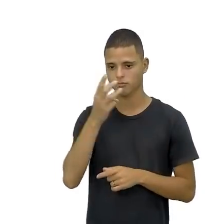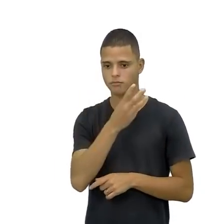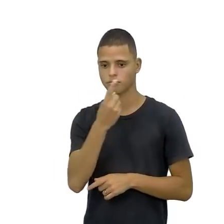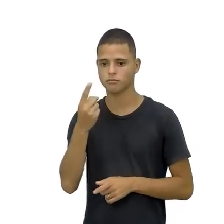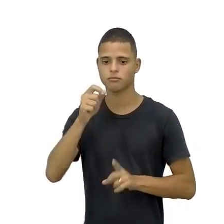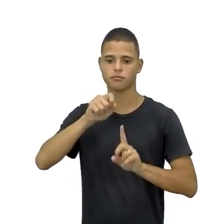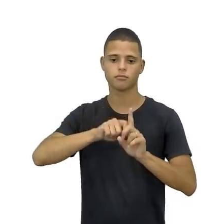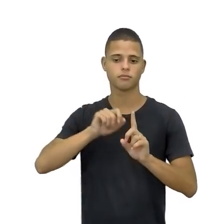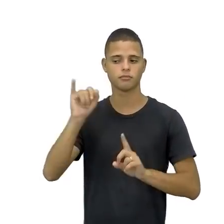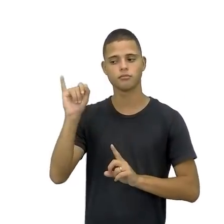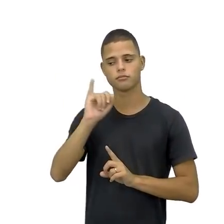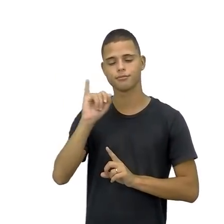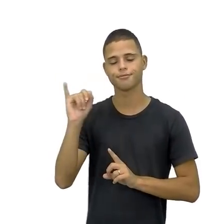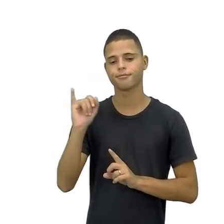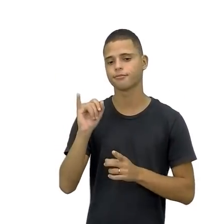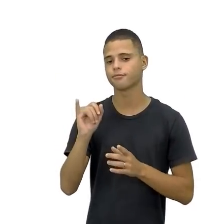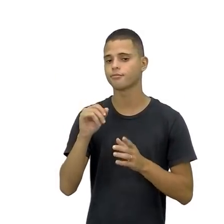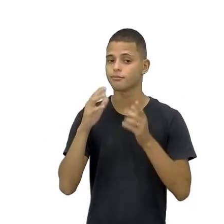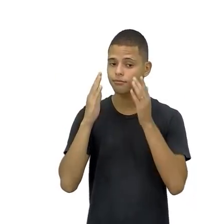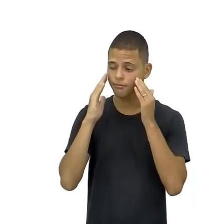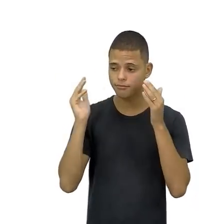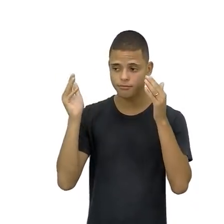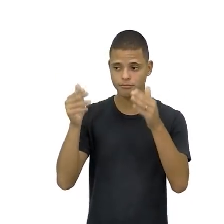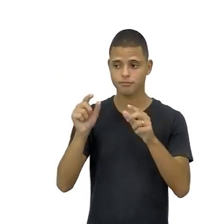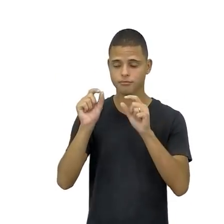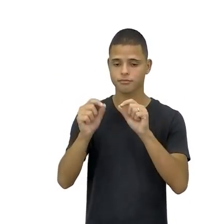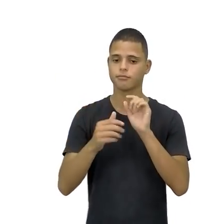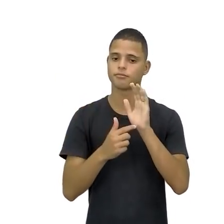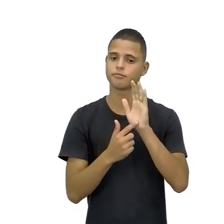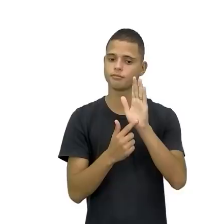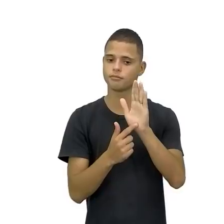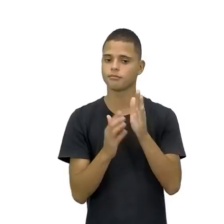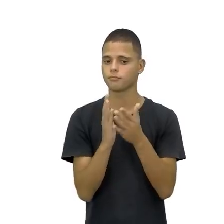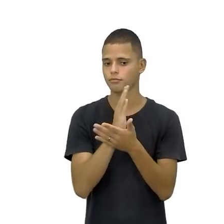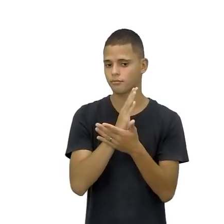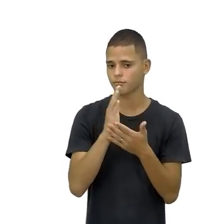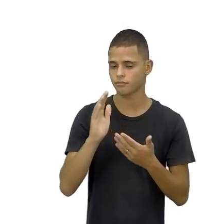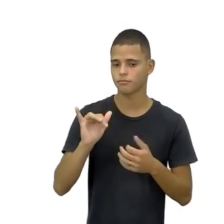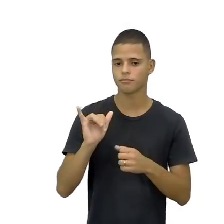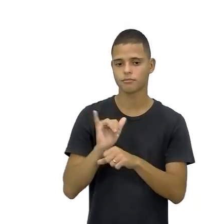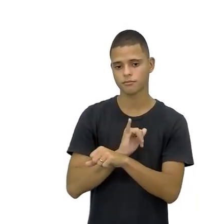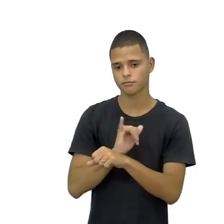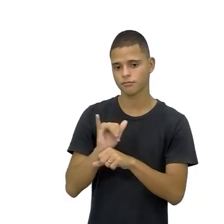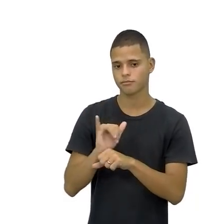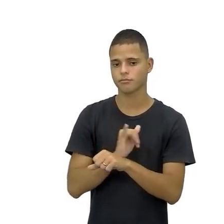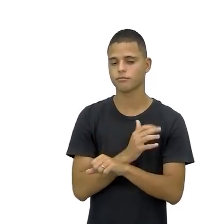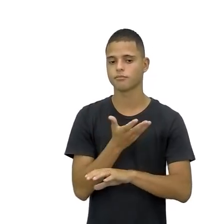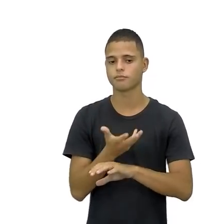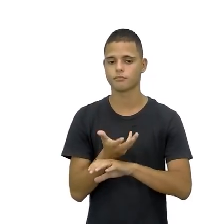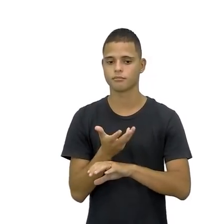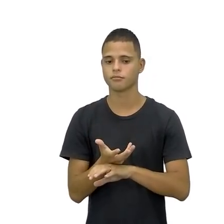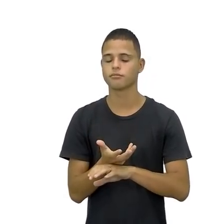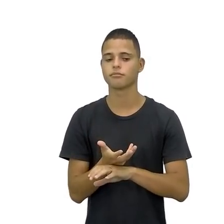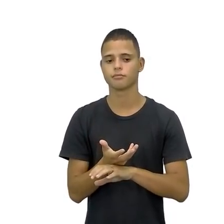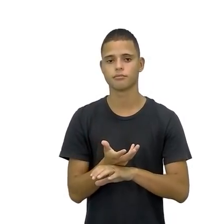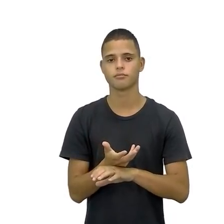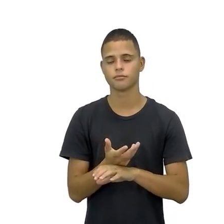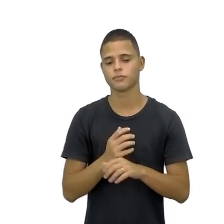com a intenção de sugerir nessa formação essas metodologias, né, para essa potencialização